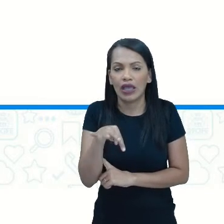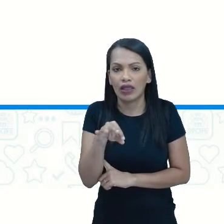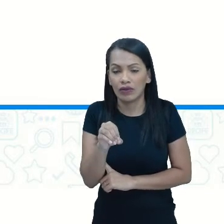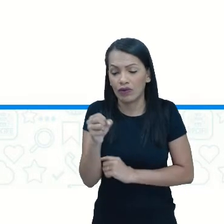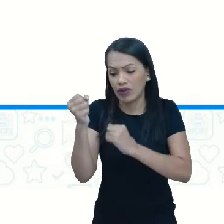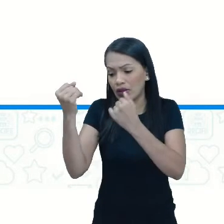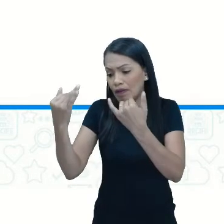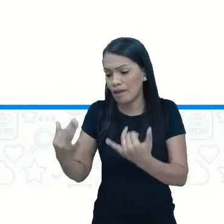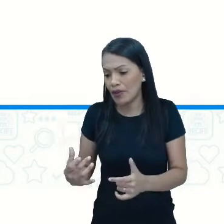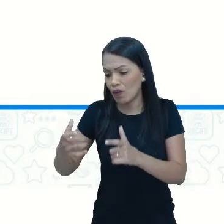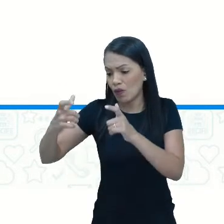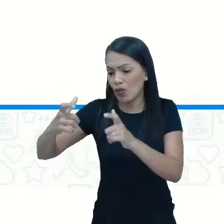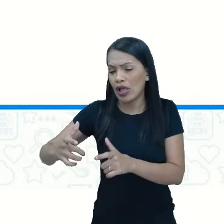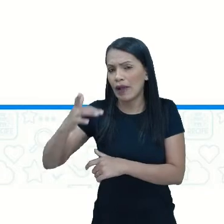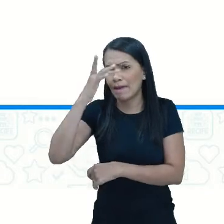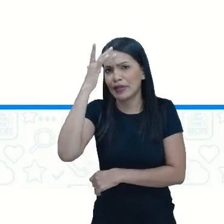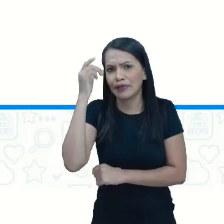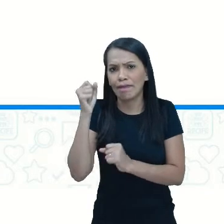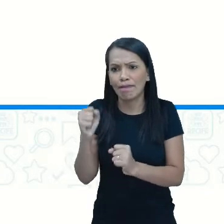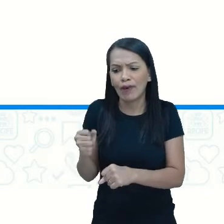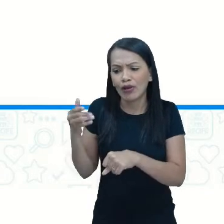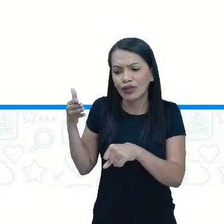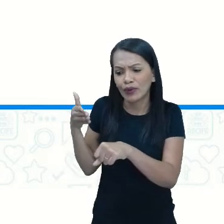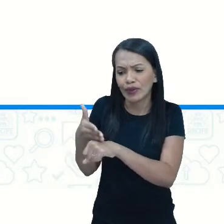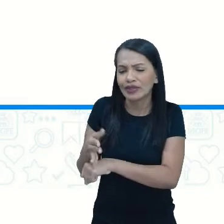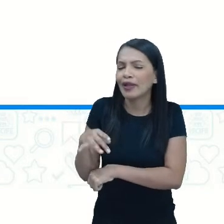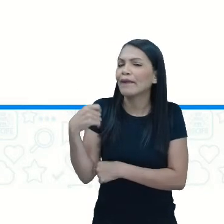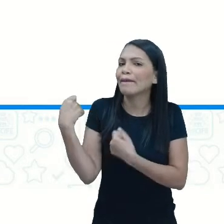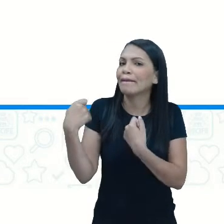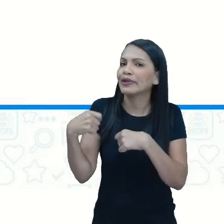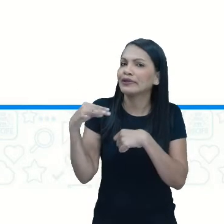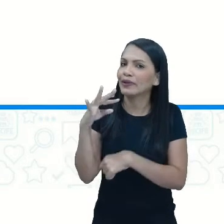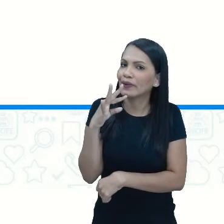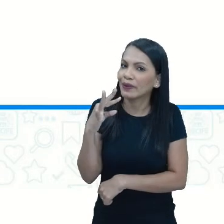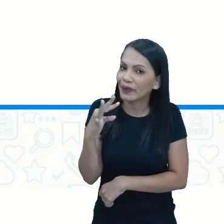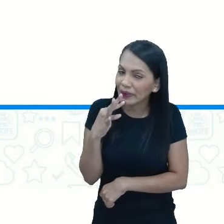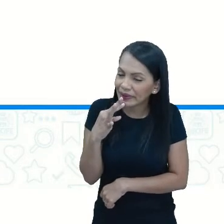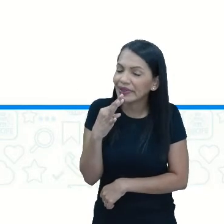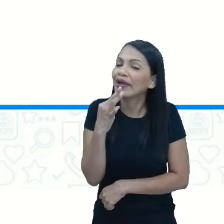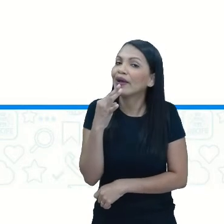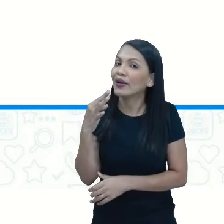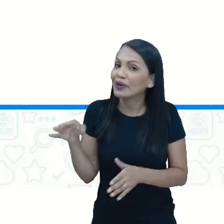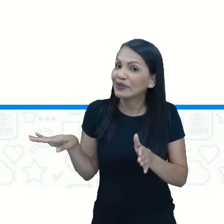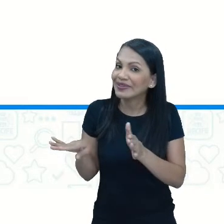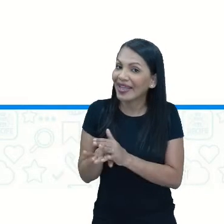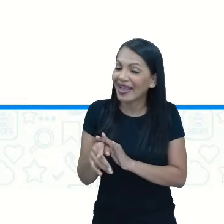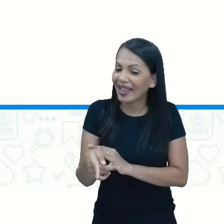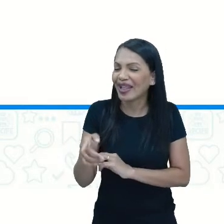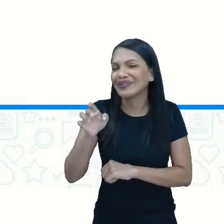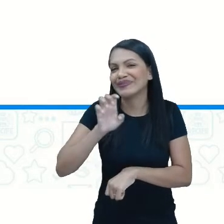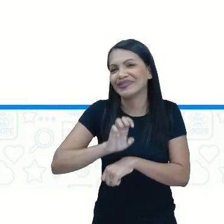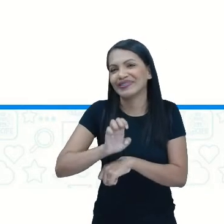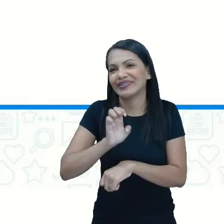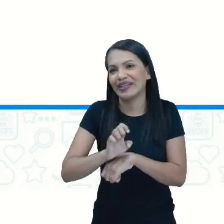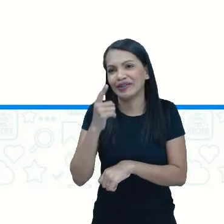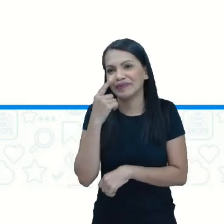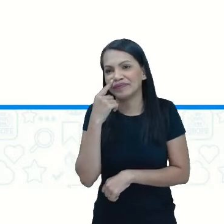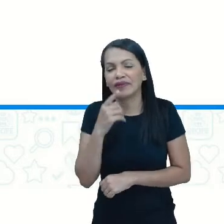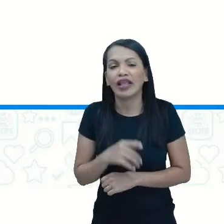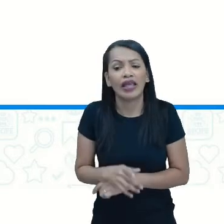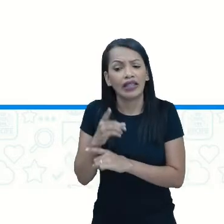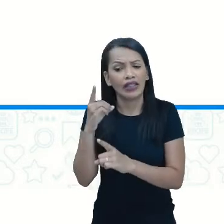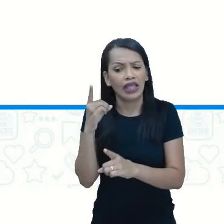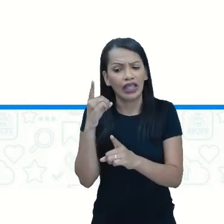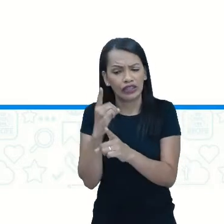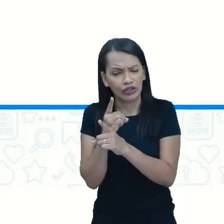pessoas podem conhecer, precisam conhecer ao chegar ao Espírito Santo. Então, olha só, descubra